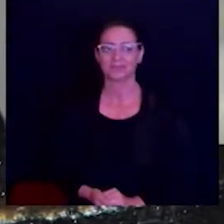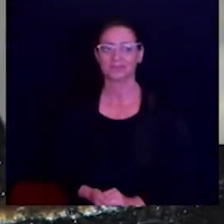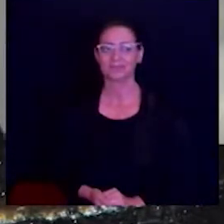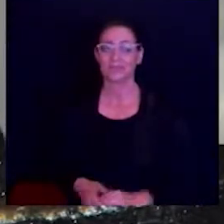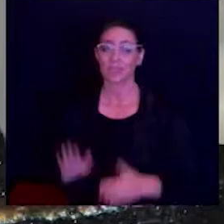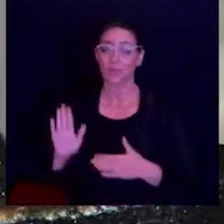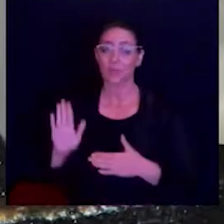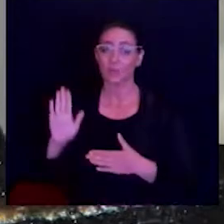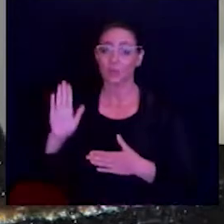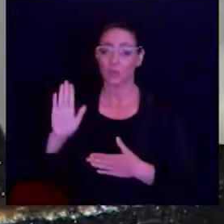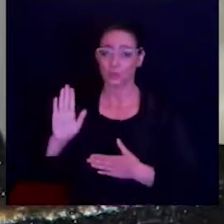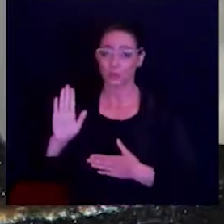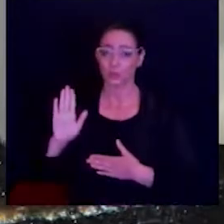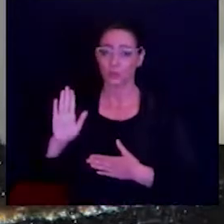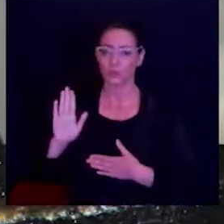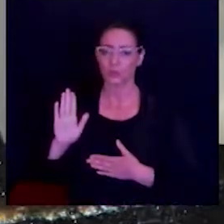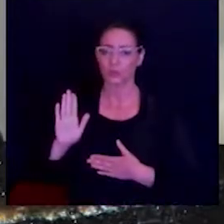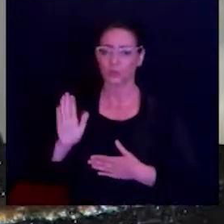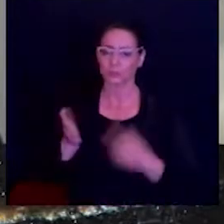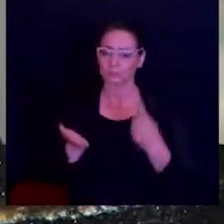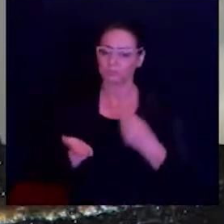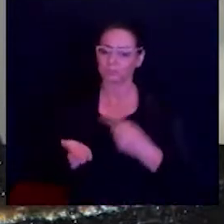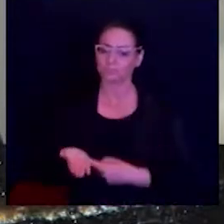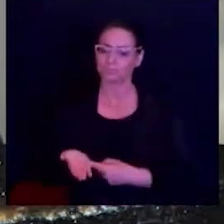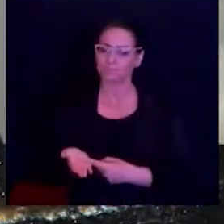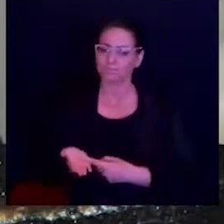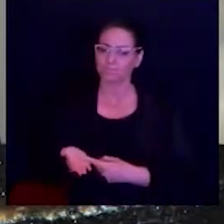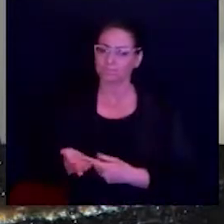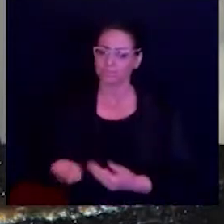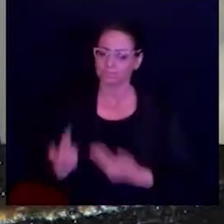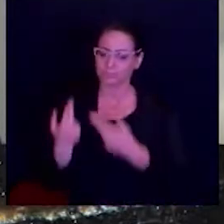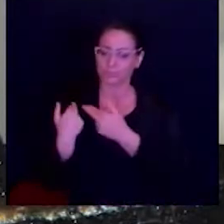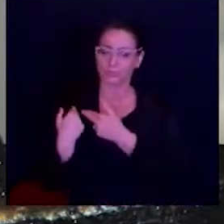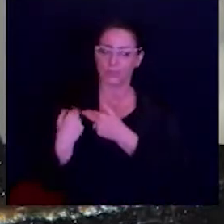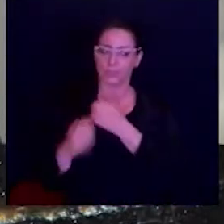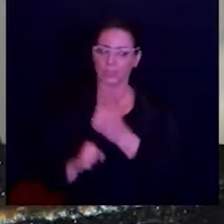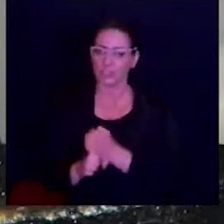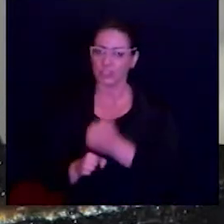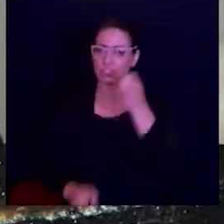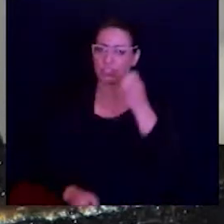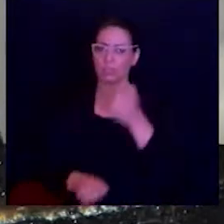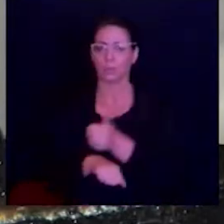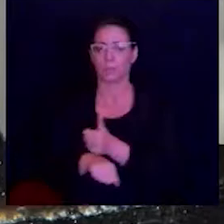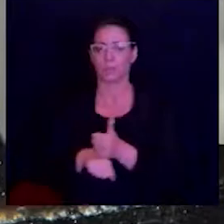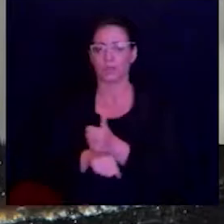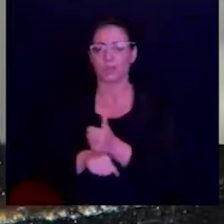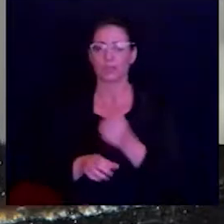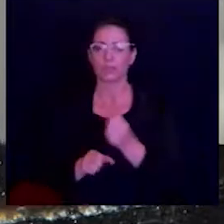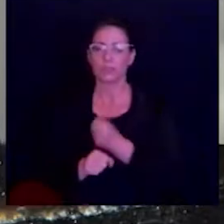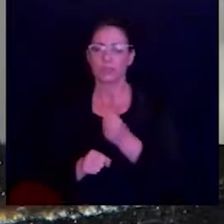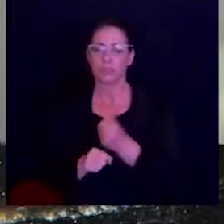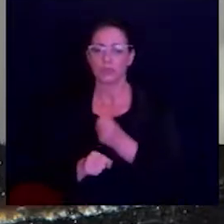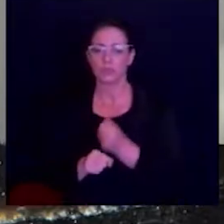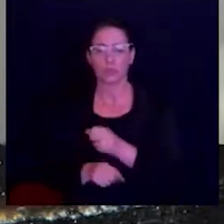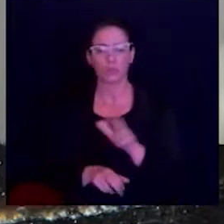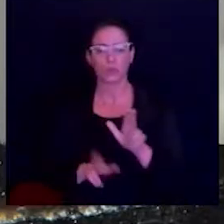Eu juro que, no cumprimento do meu dever de engenheiro civil, não me deixarei cegar pelo brilho excessivo